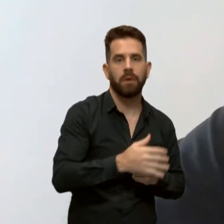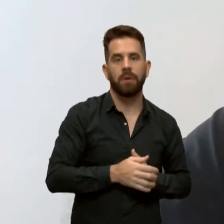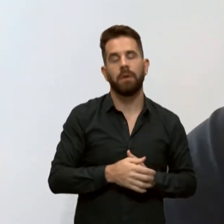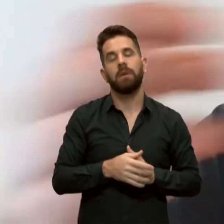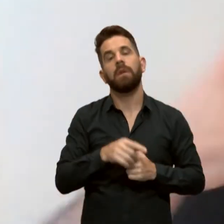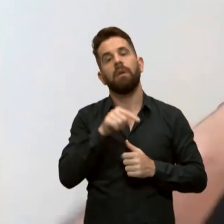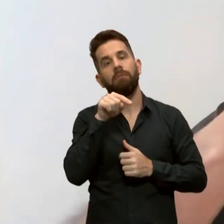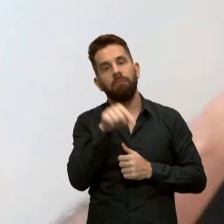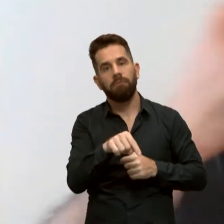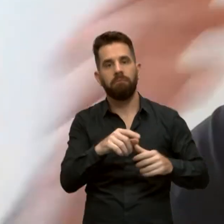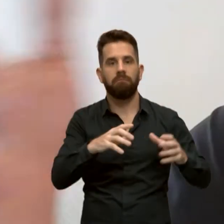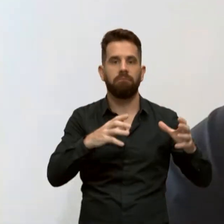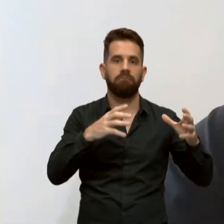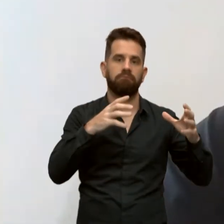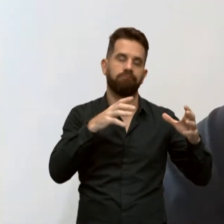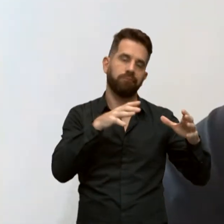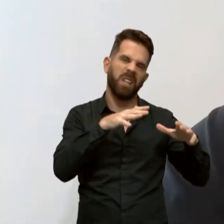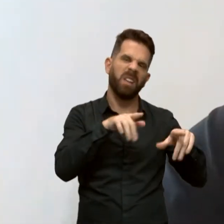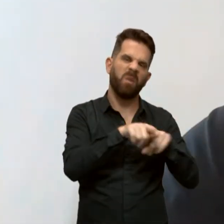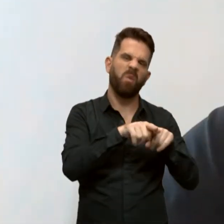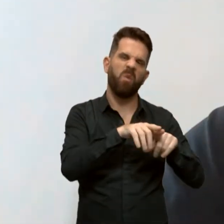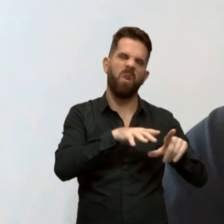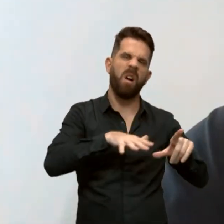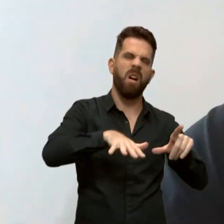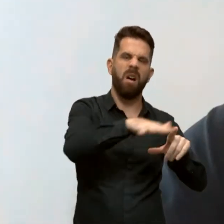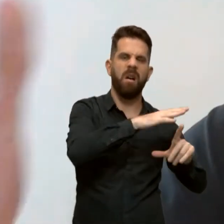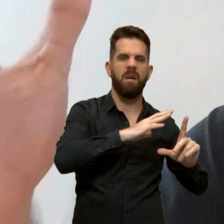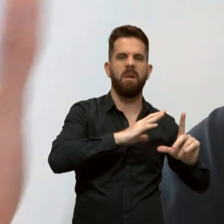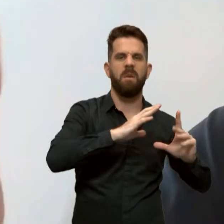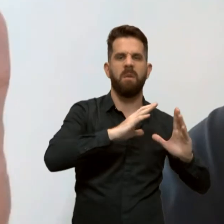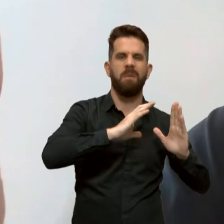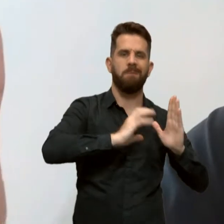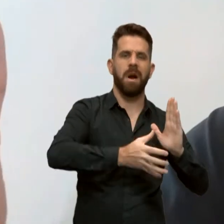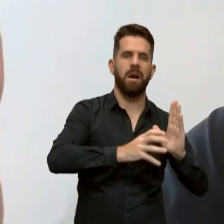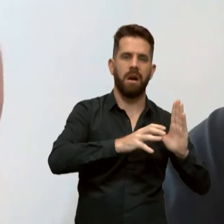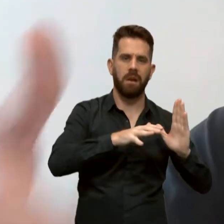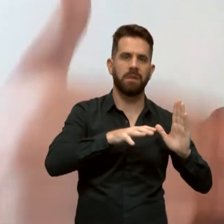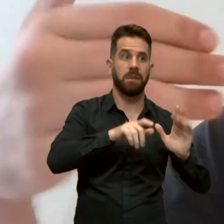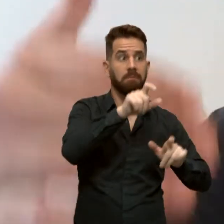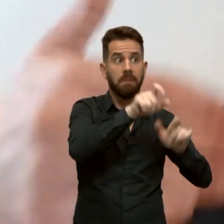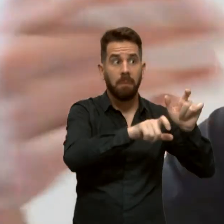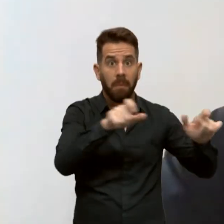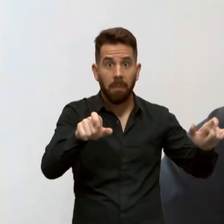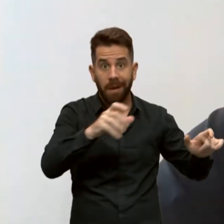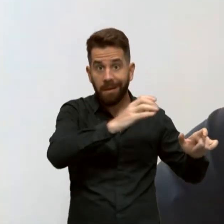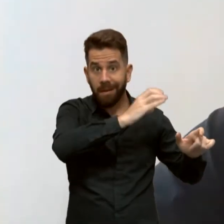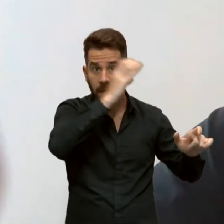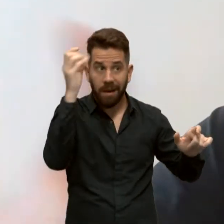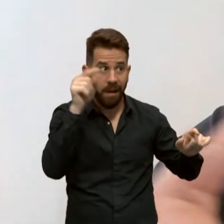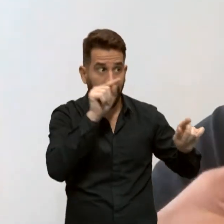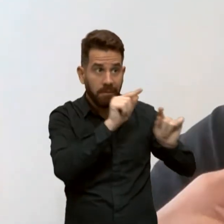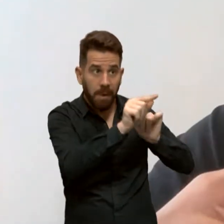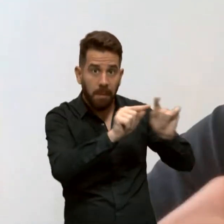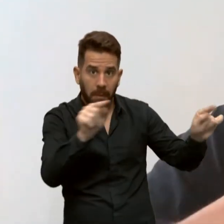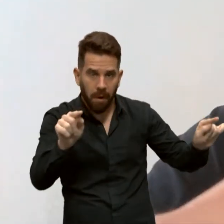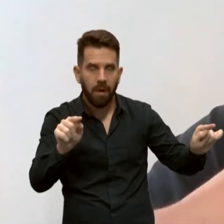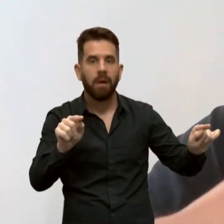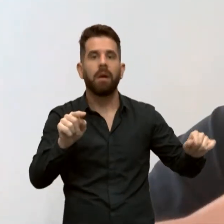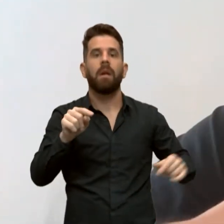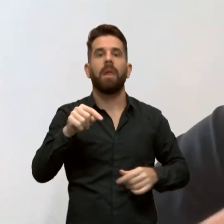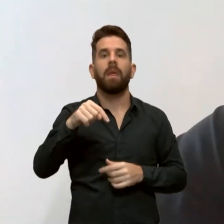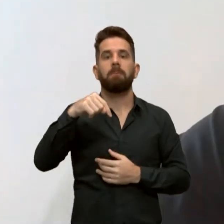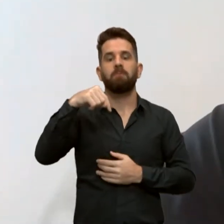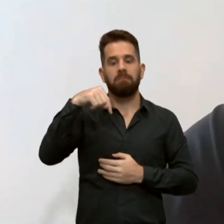né, e está muito comum hoje com a questão do funil de marketing, a base de clientes, e eles exploram essa base por meio